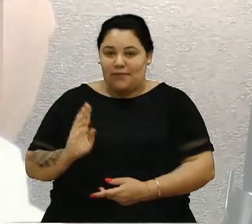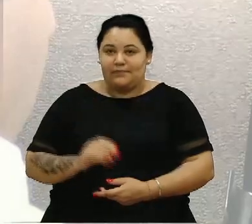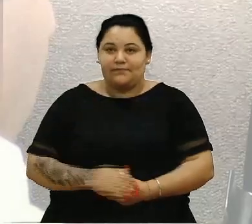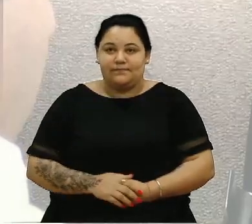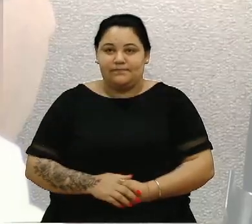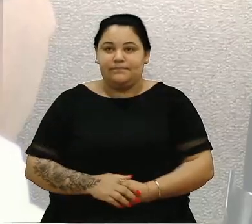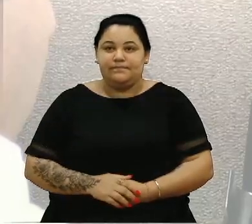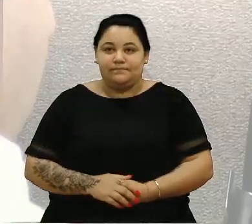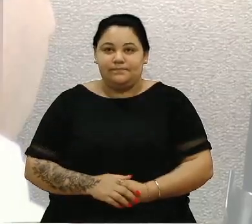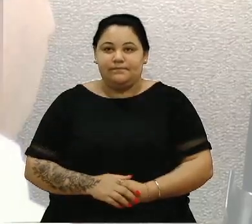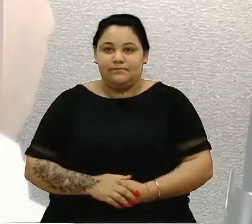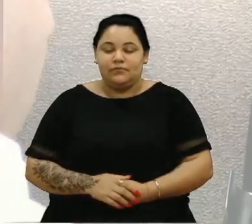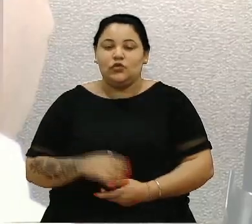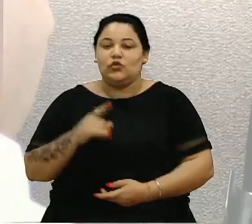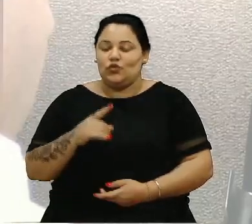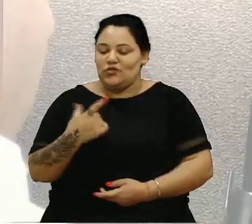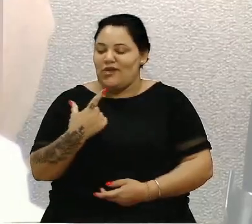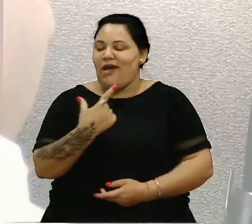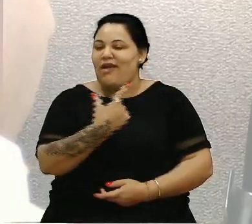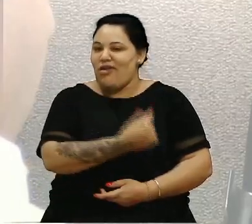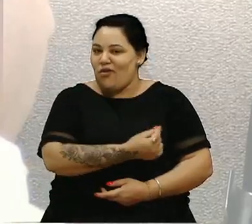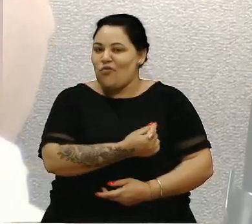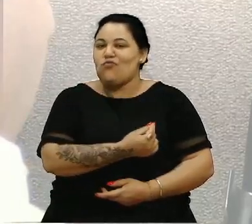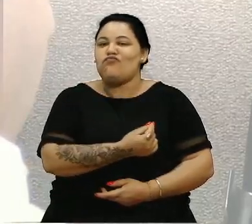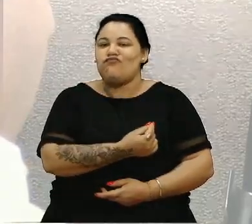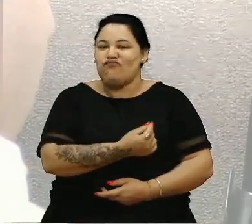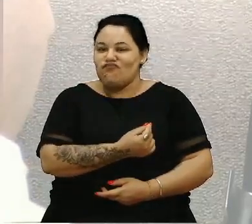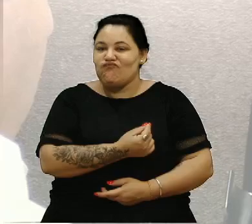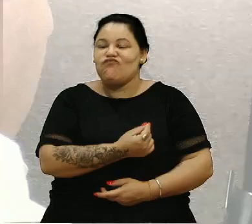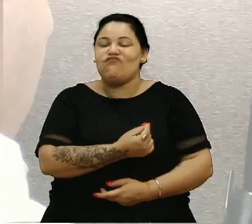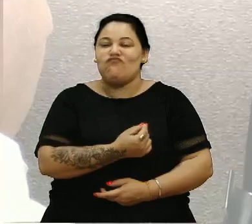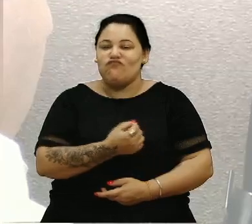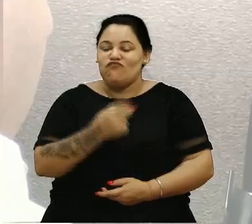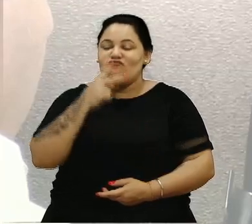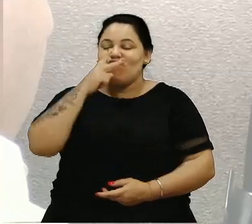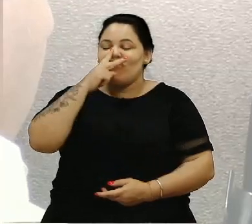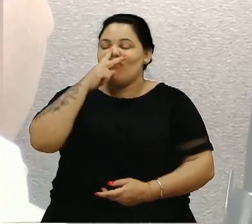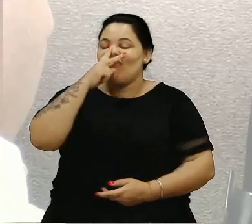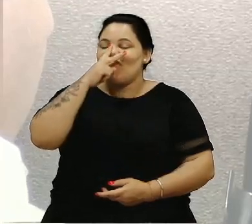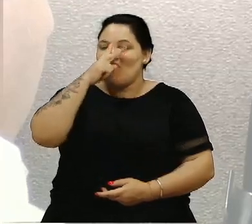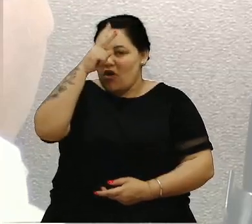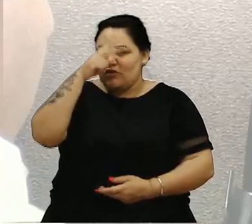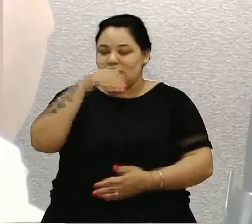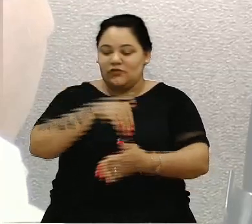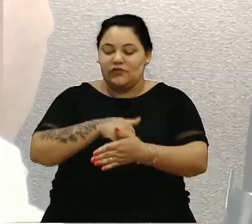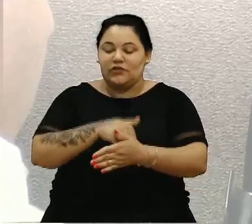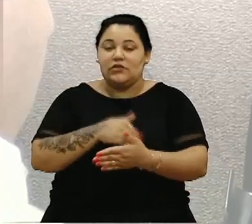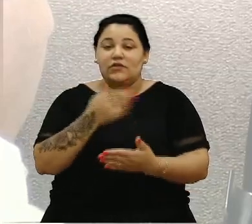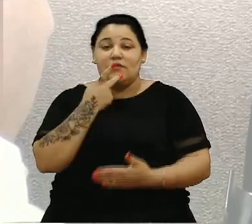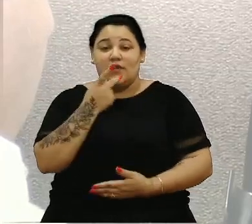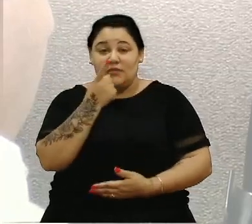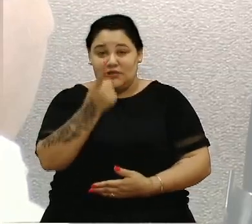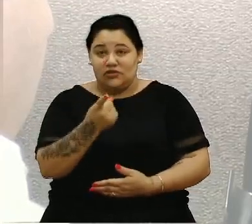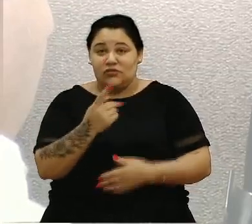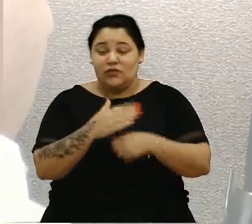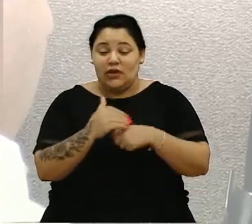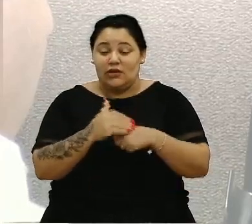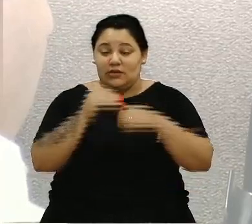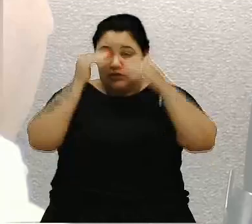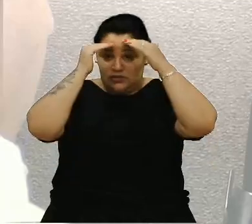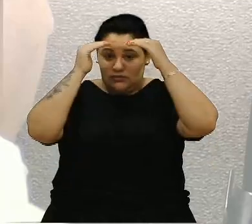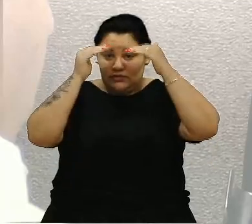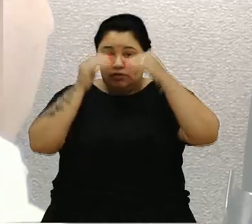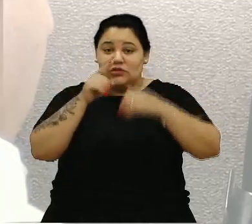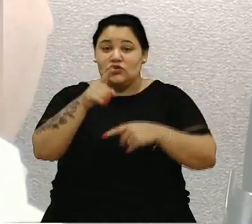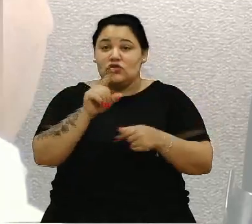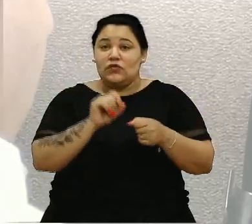grande, tu sai grande dessa eleição. Digo para ti, com todo o meu carinho e respeito, se tu